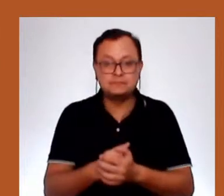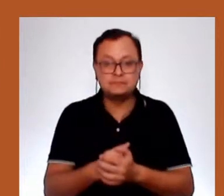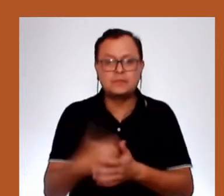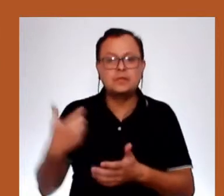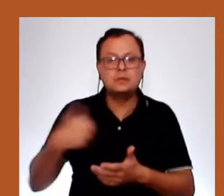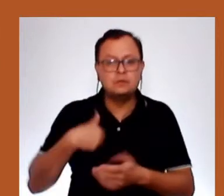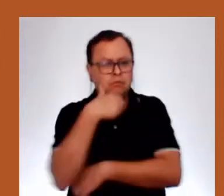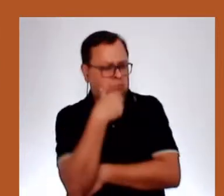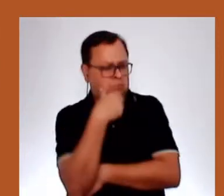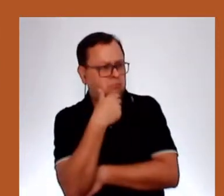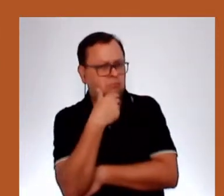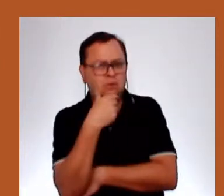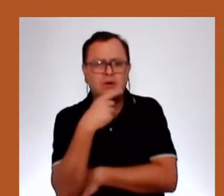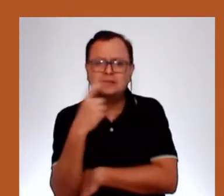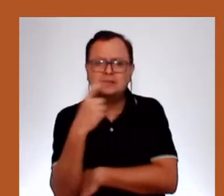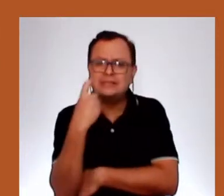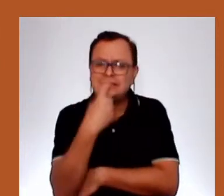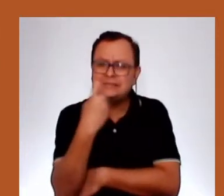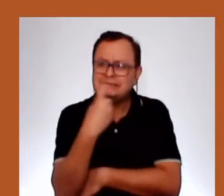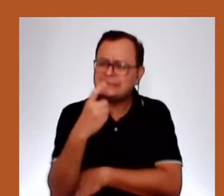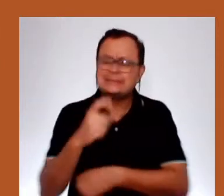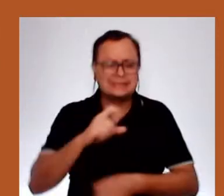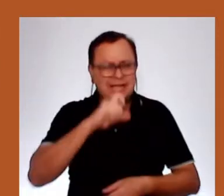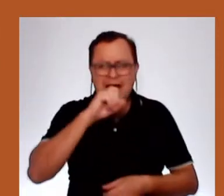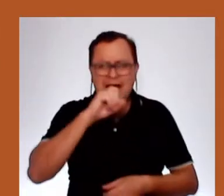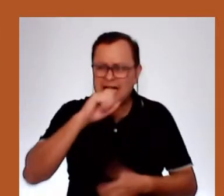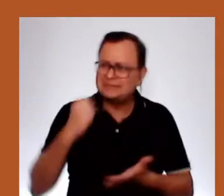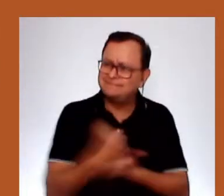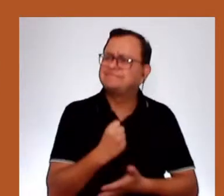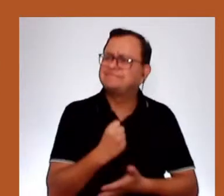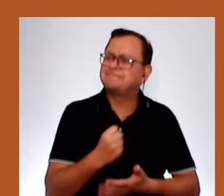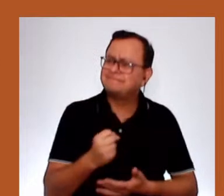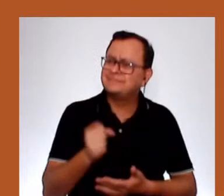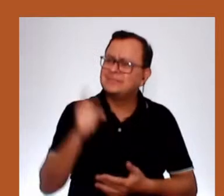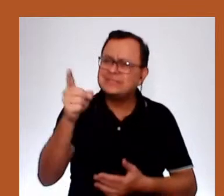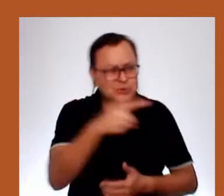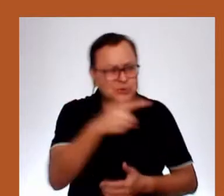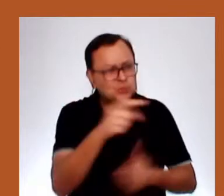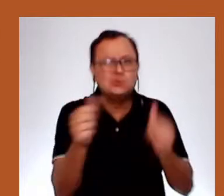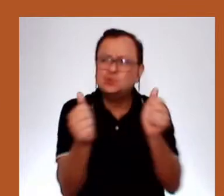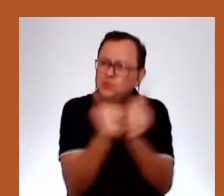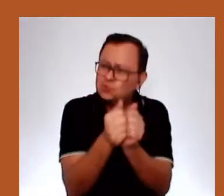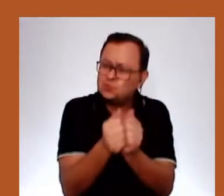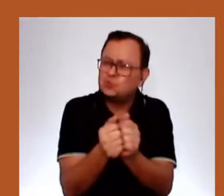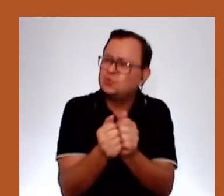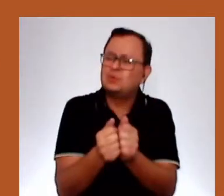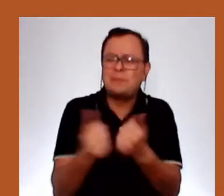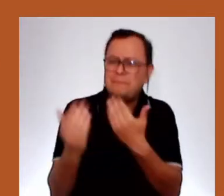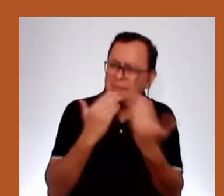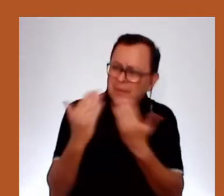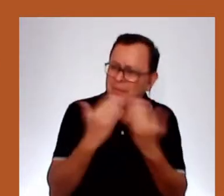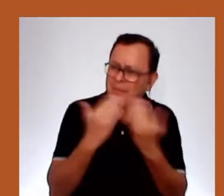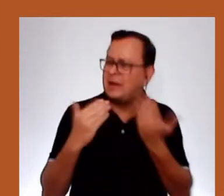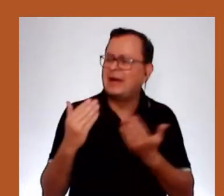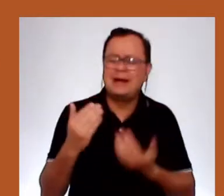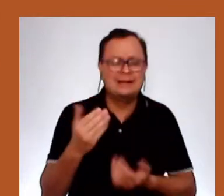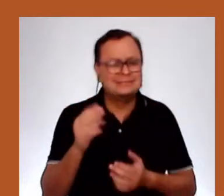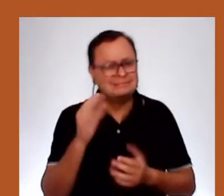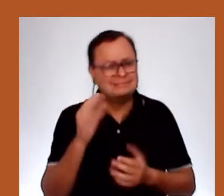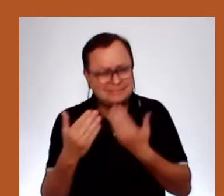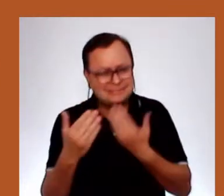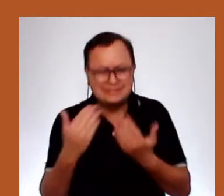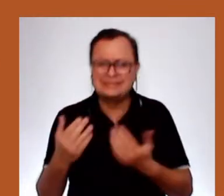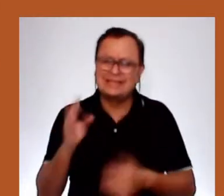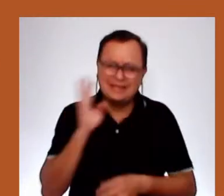de inveja desse dentista. Eu falei assim, nossa, que coisa maravilhosa, colocar esse professor do lado, ir conversando com ele, trabalhar com